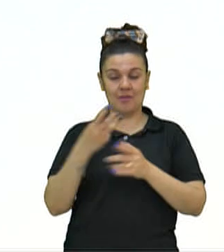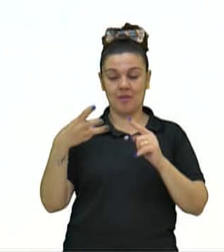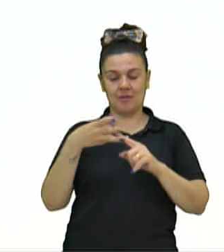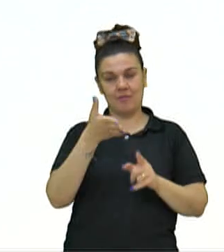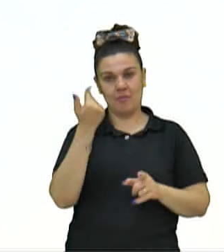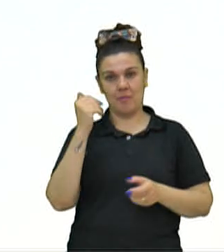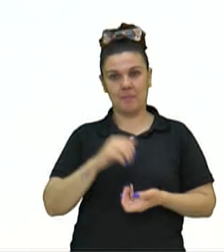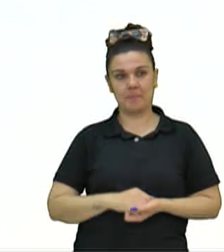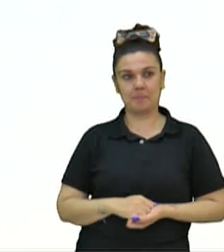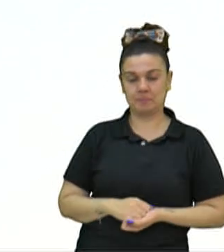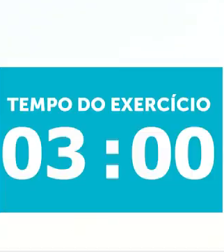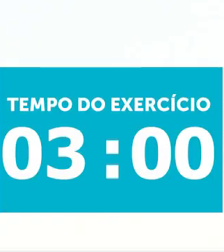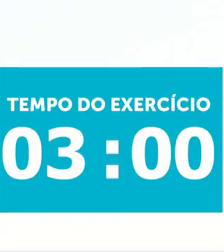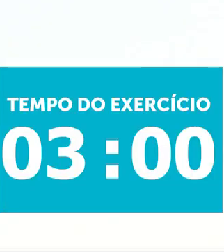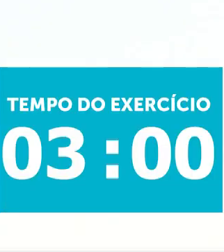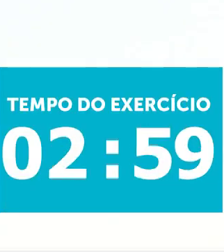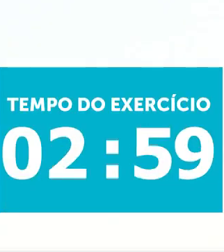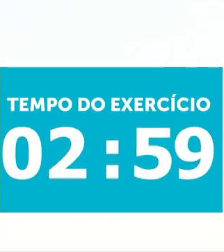let's go.